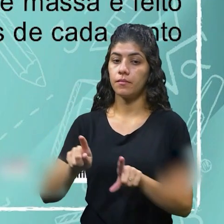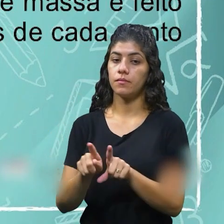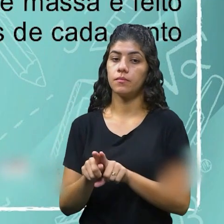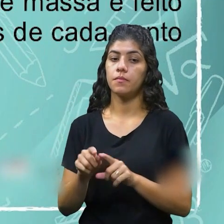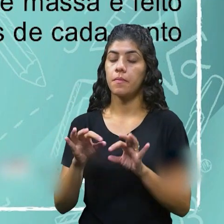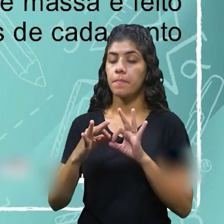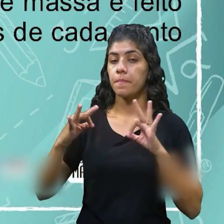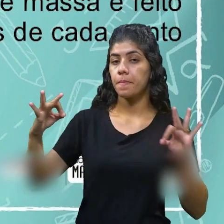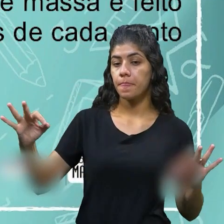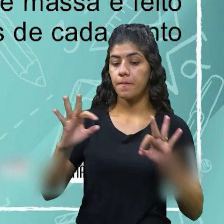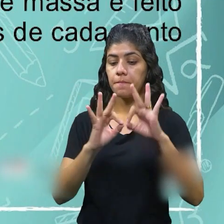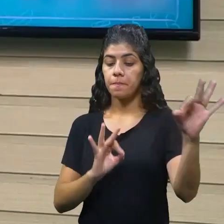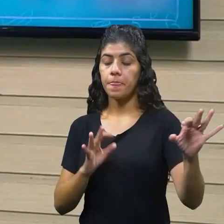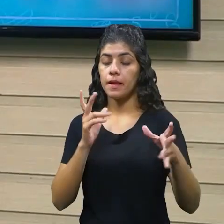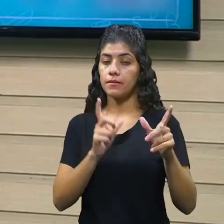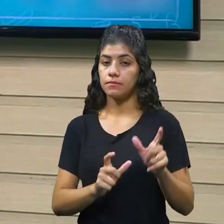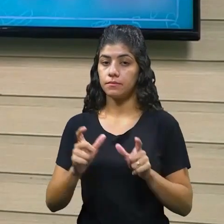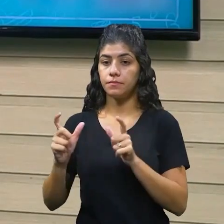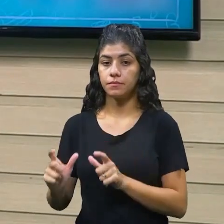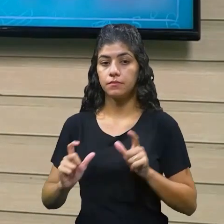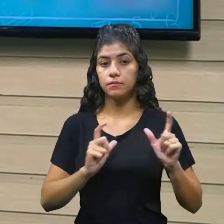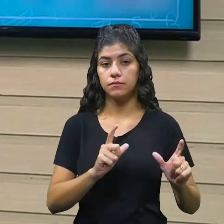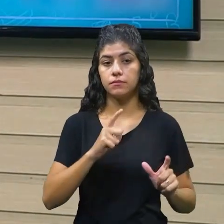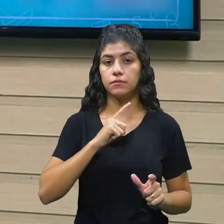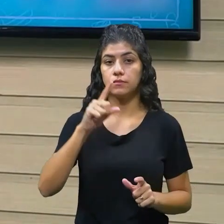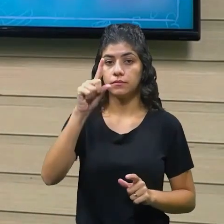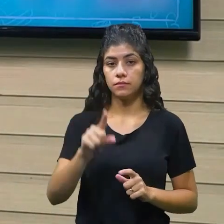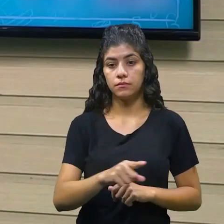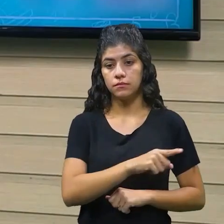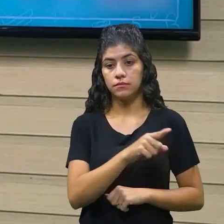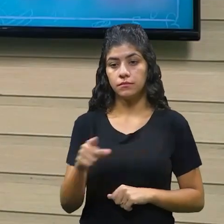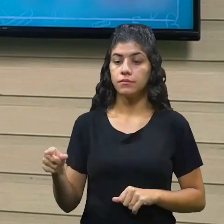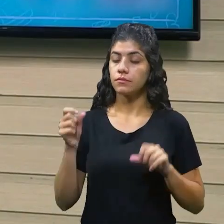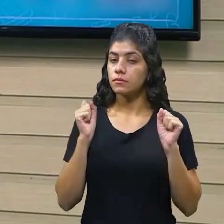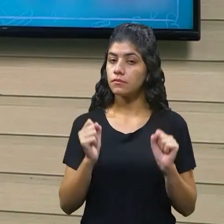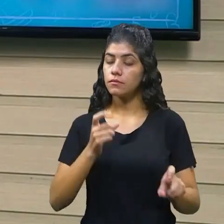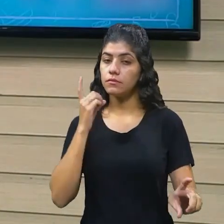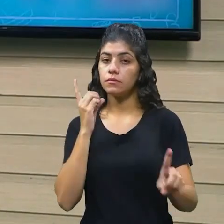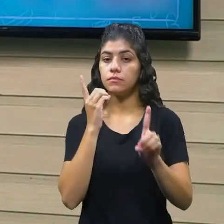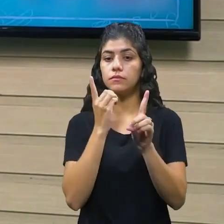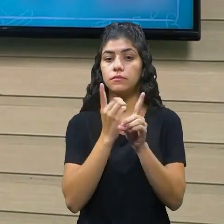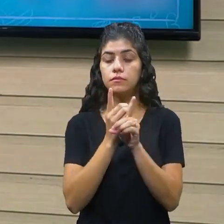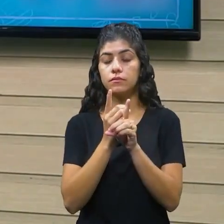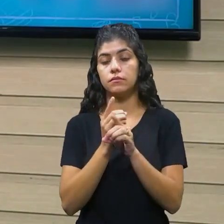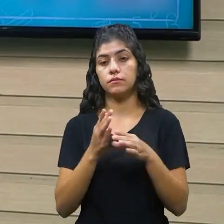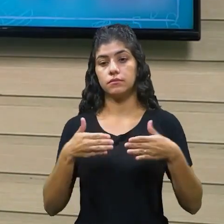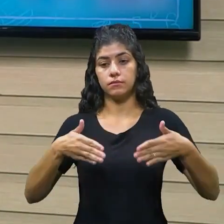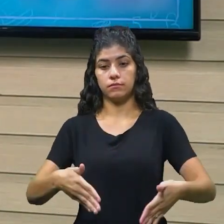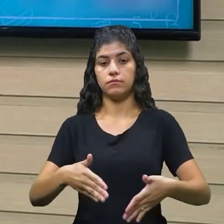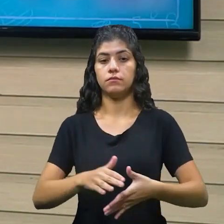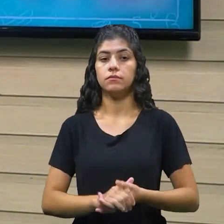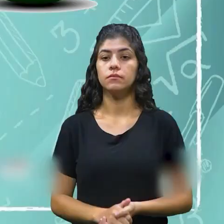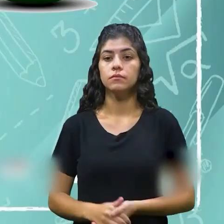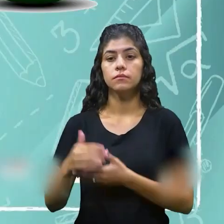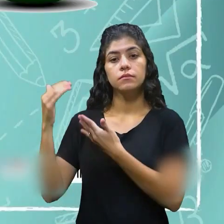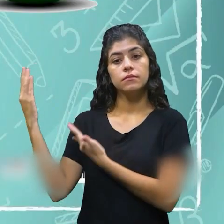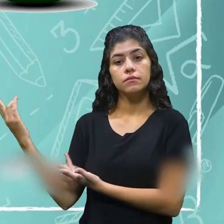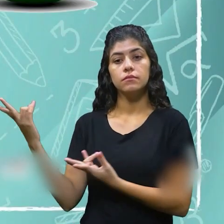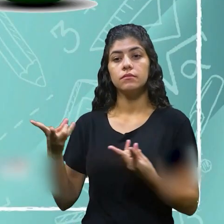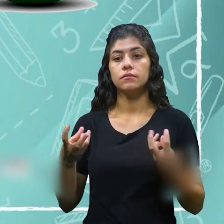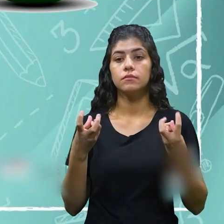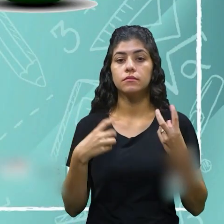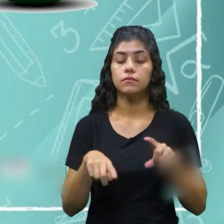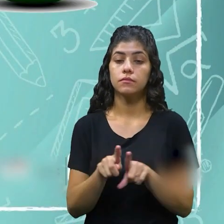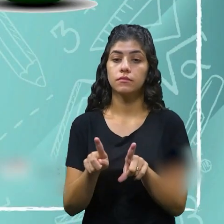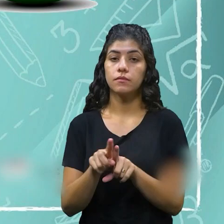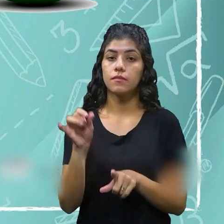das distâncias entre cada ponto. Então ali você entra o sistema geométrico para poder encontrar esse centro de massa, tá? A gente consegue